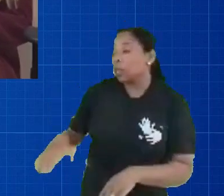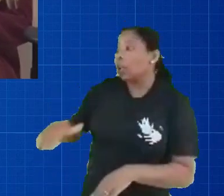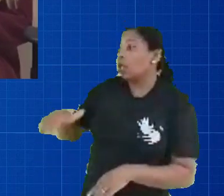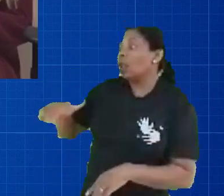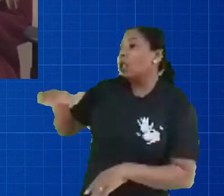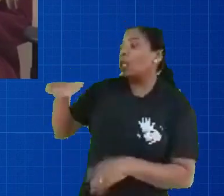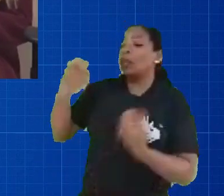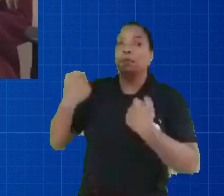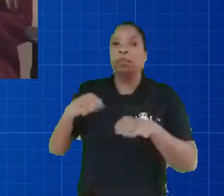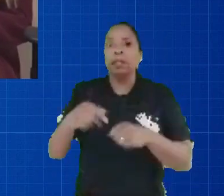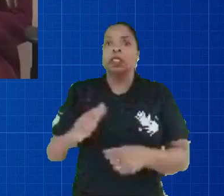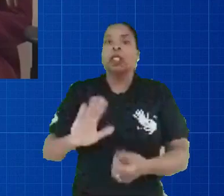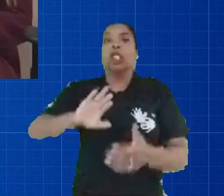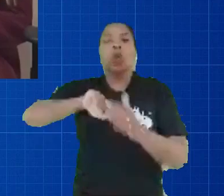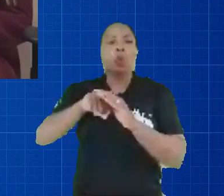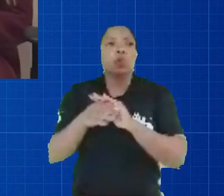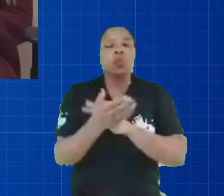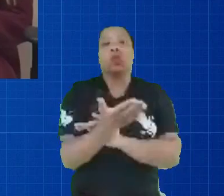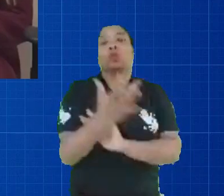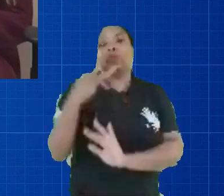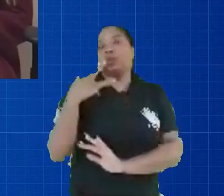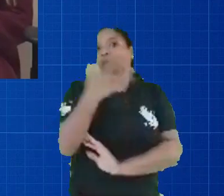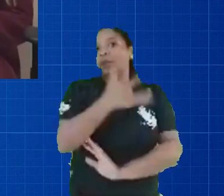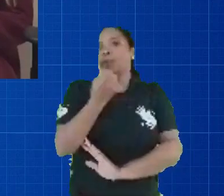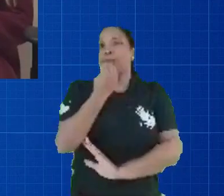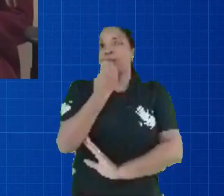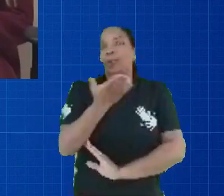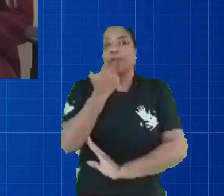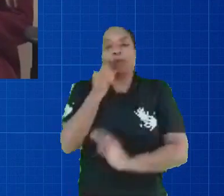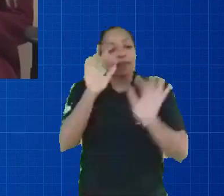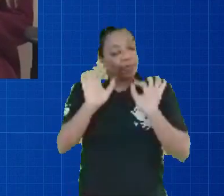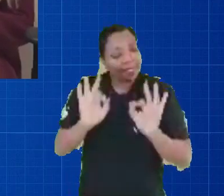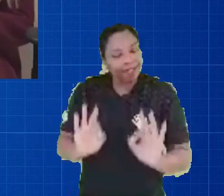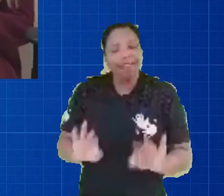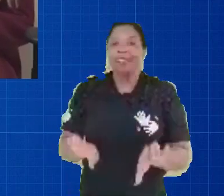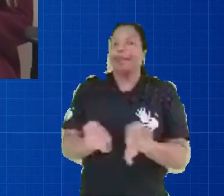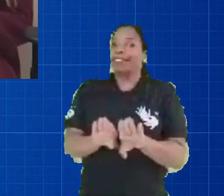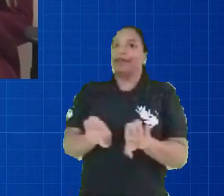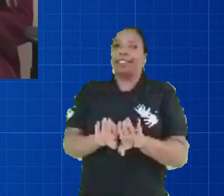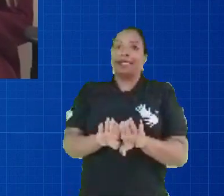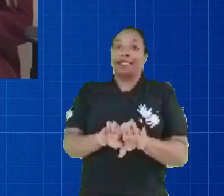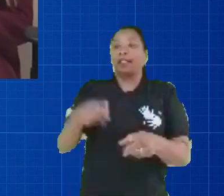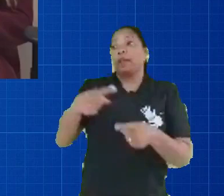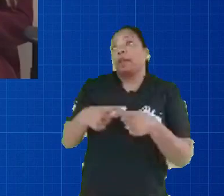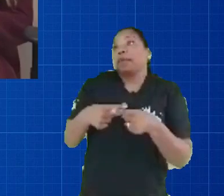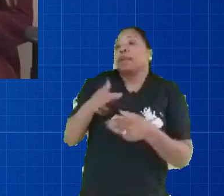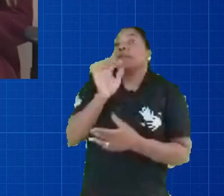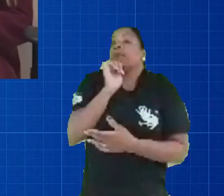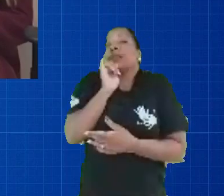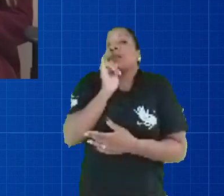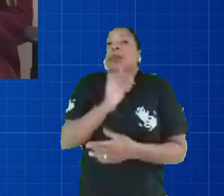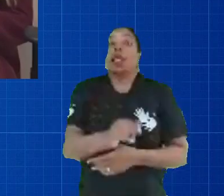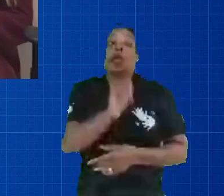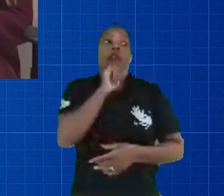com hábitos saudáveis, né? Então, eles vão muito pelo exemplo. Né? Se